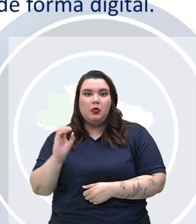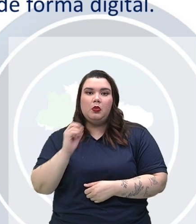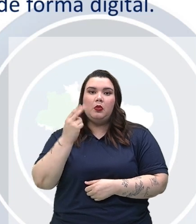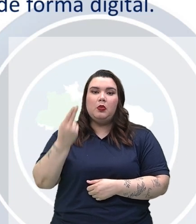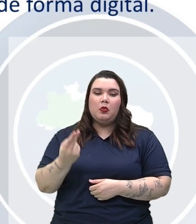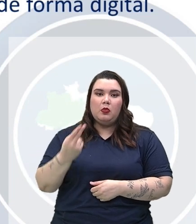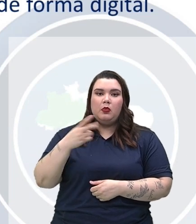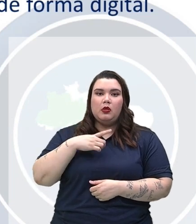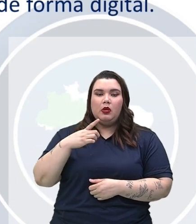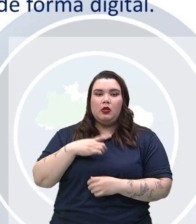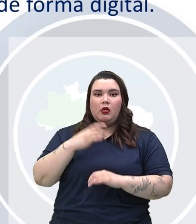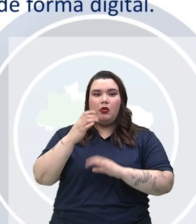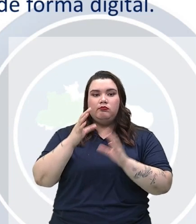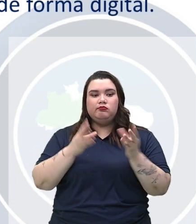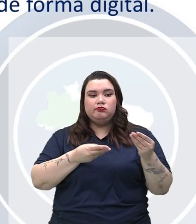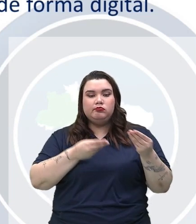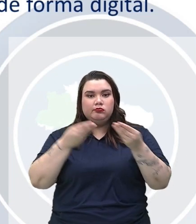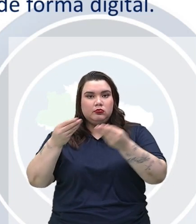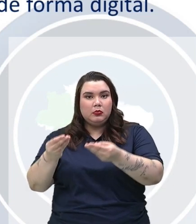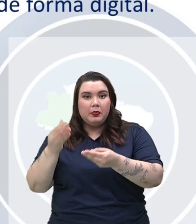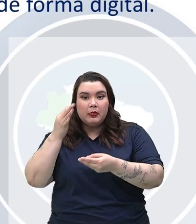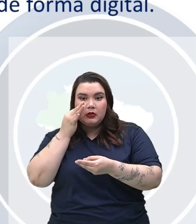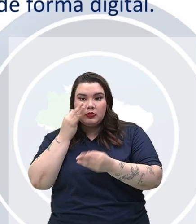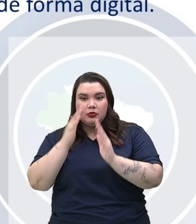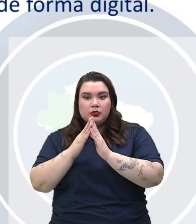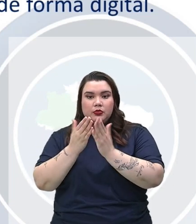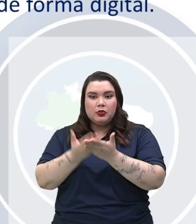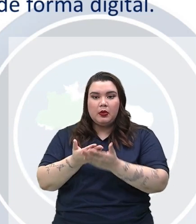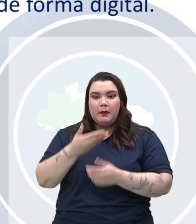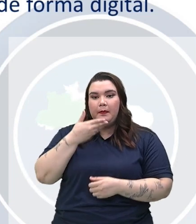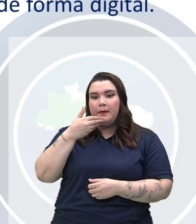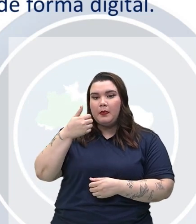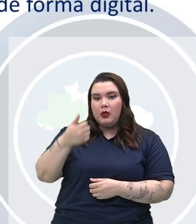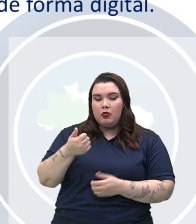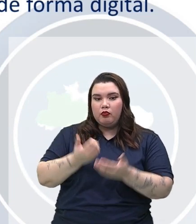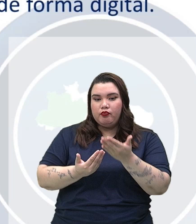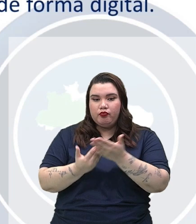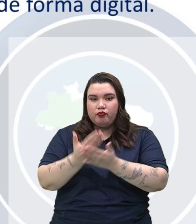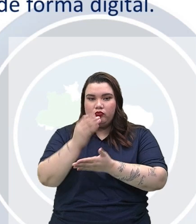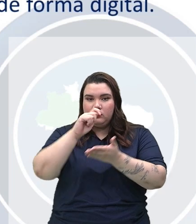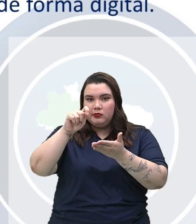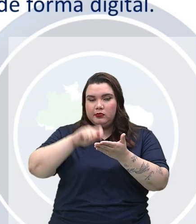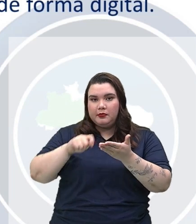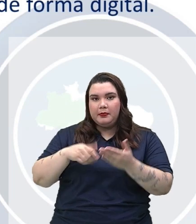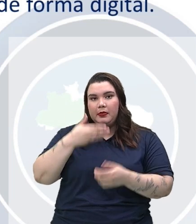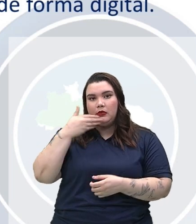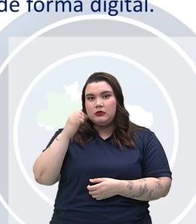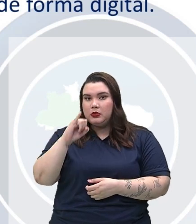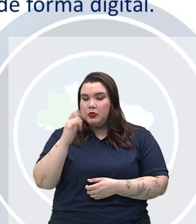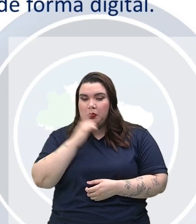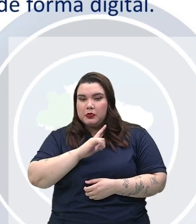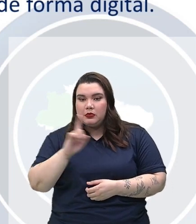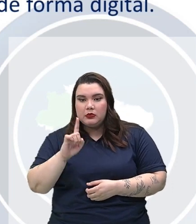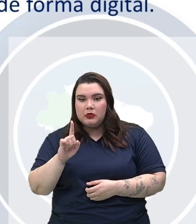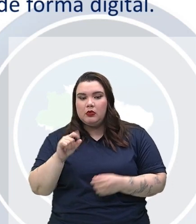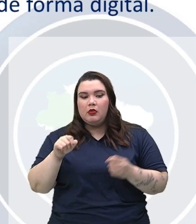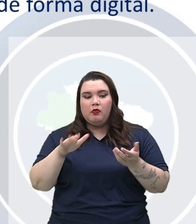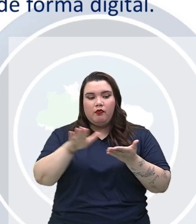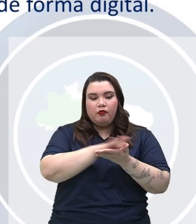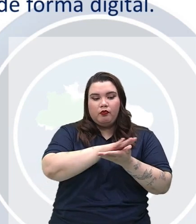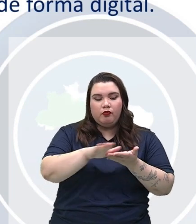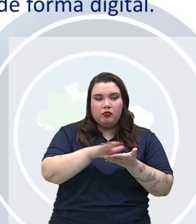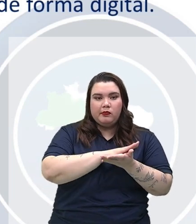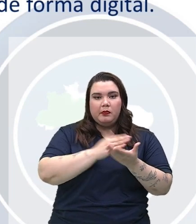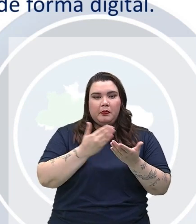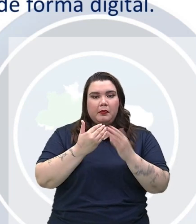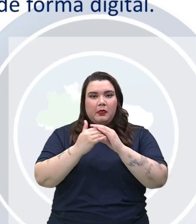de forma digital. Quem puder entregar lá na escola matriz, ele impresso, tudo assinadinho, entrega. Quem não puder, manda de forma